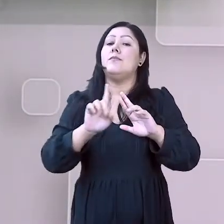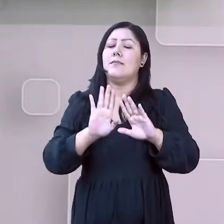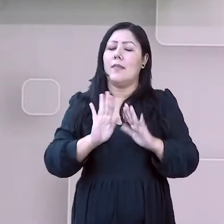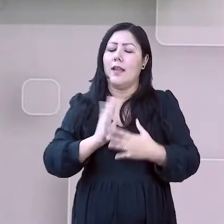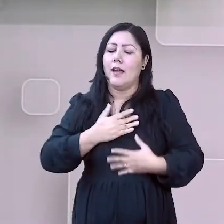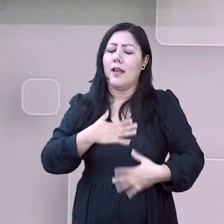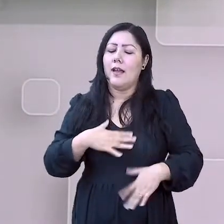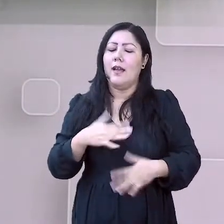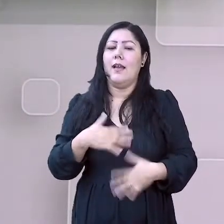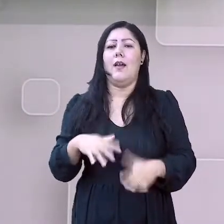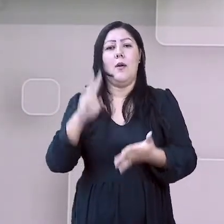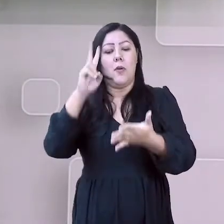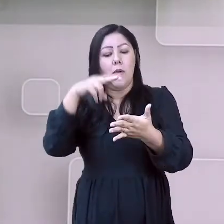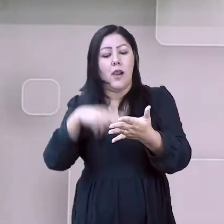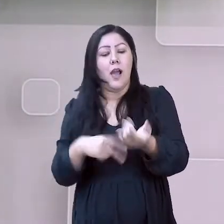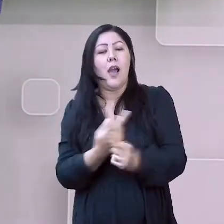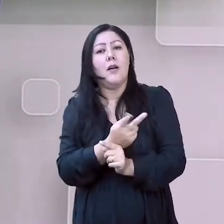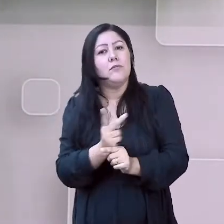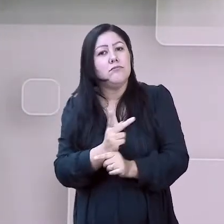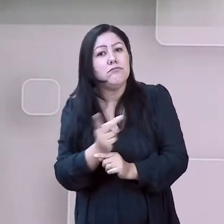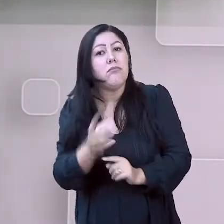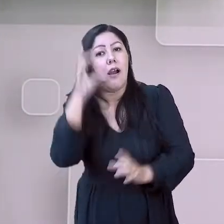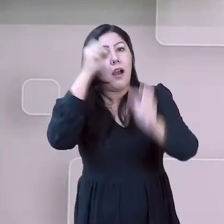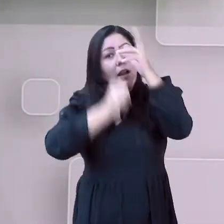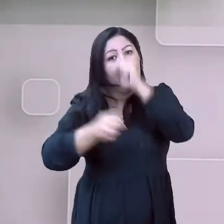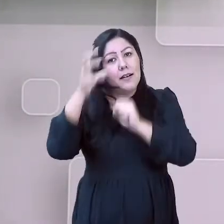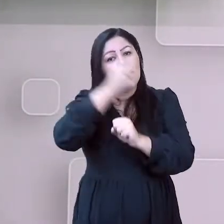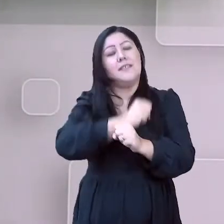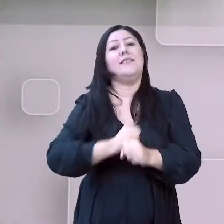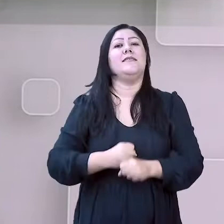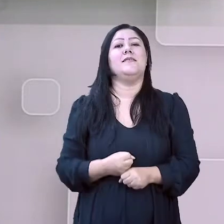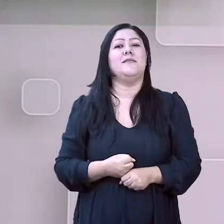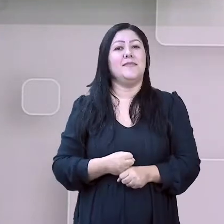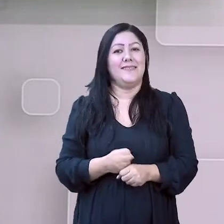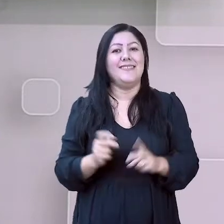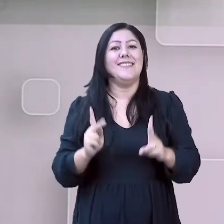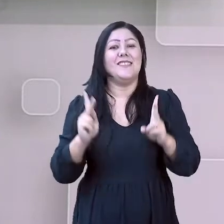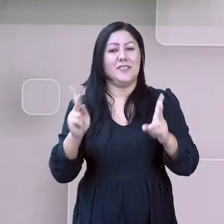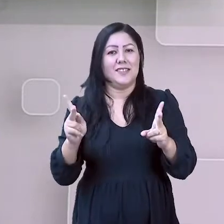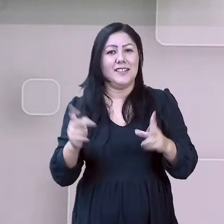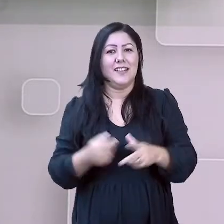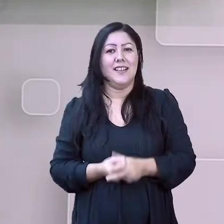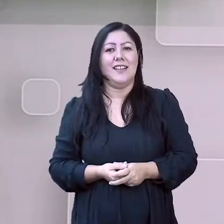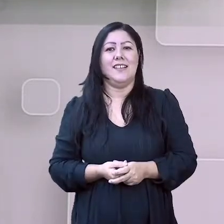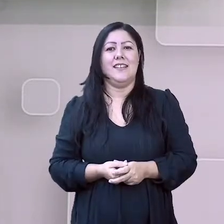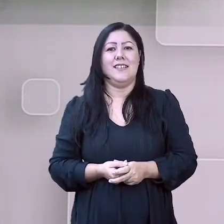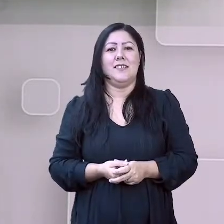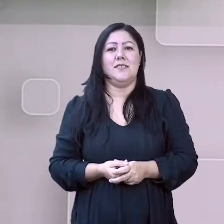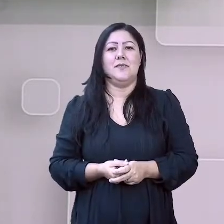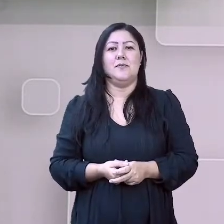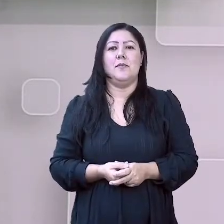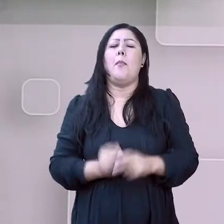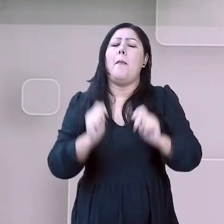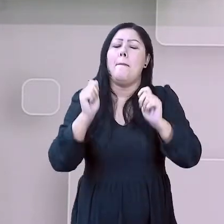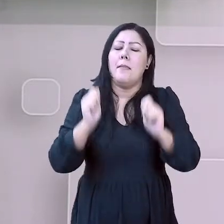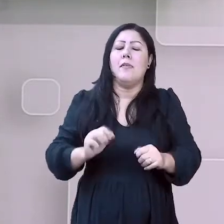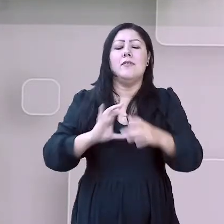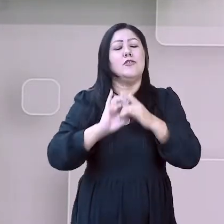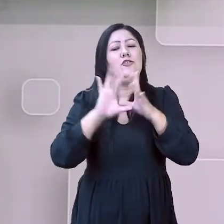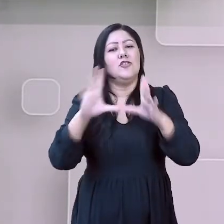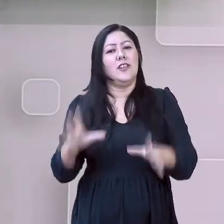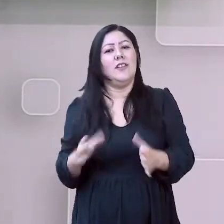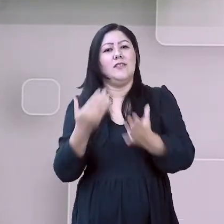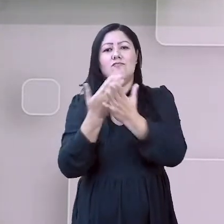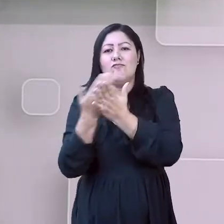leia. Busque o conhecimento. Não é errado você buscar os